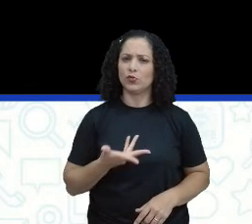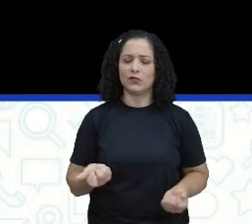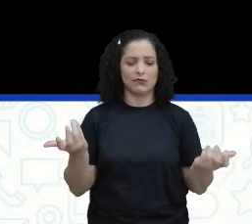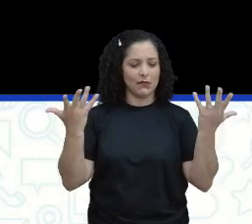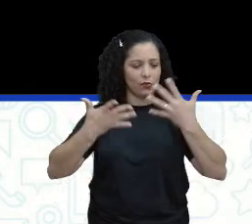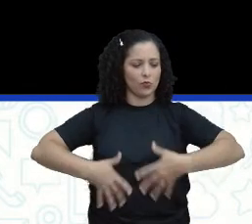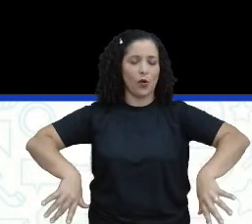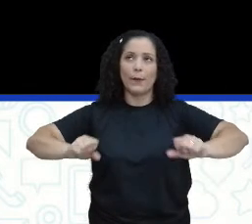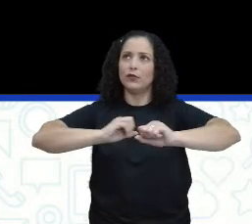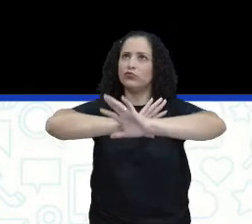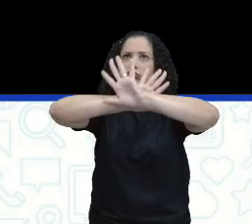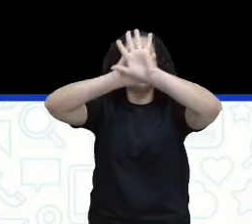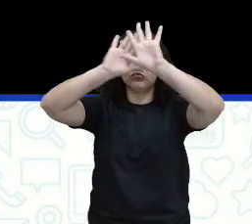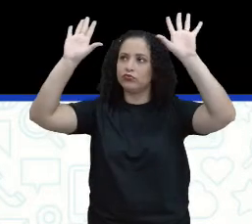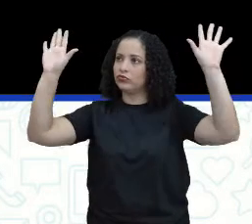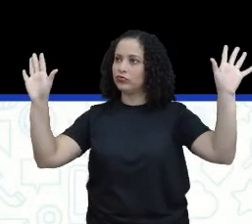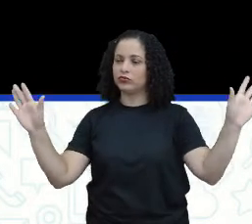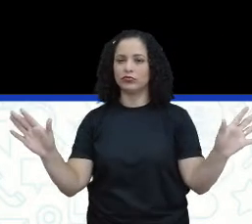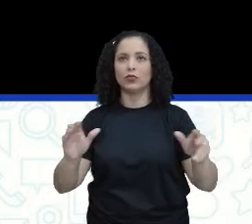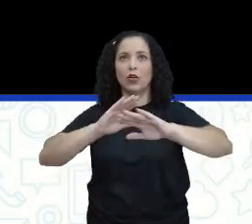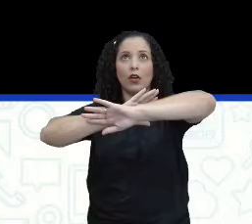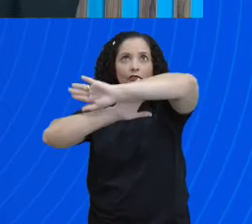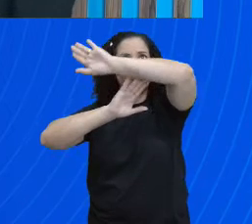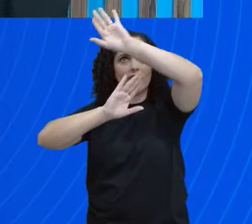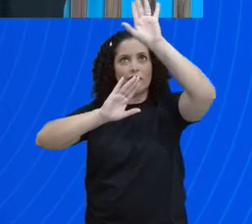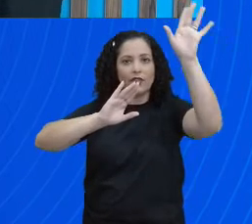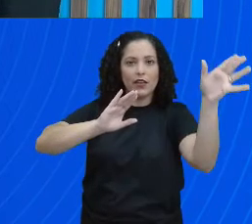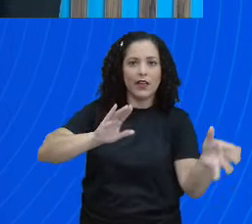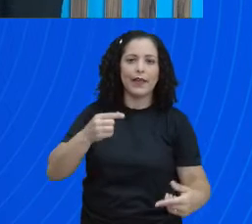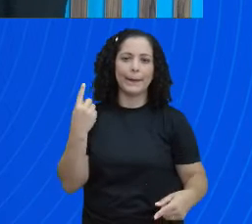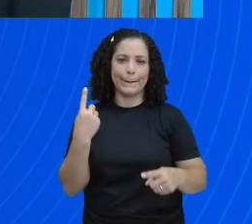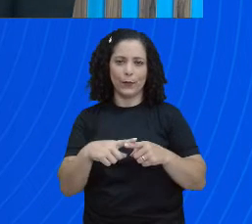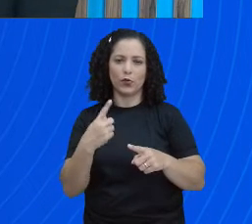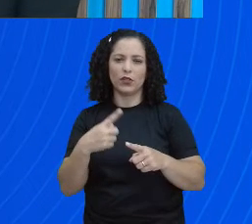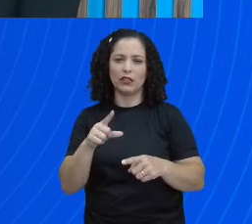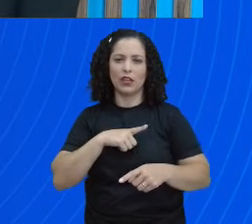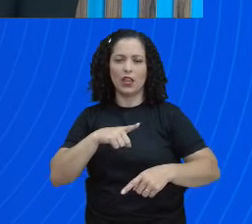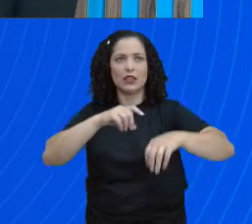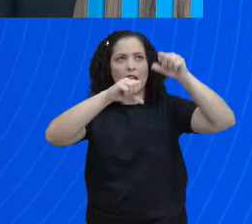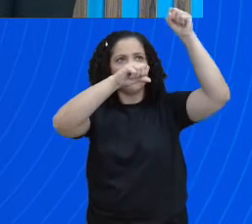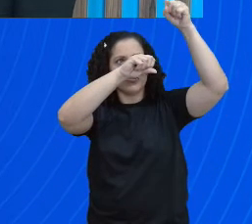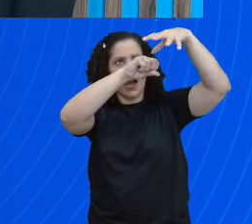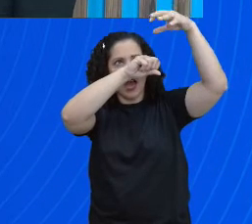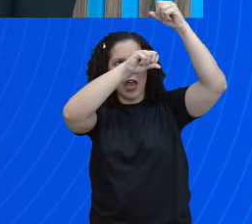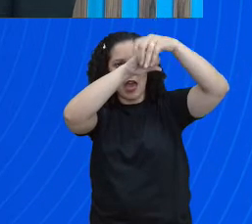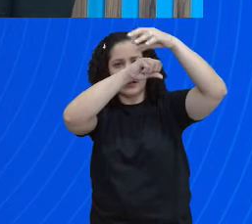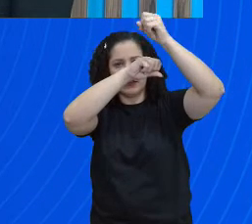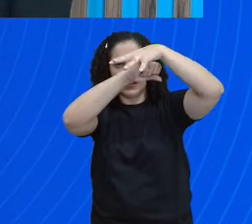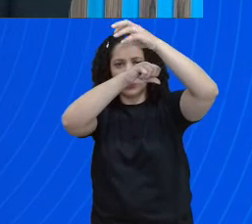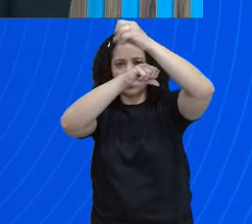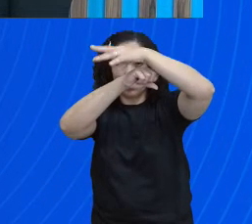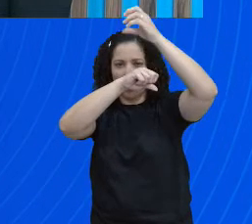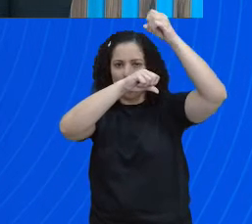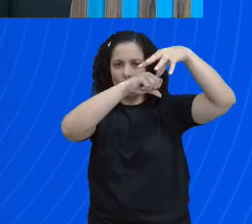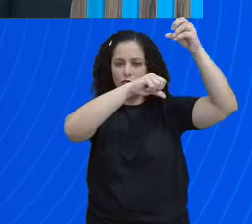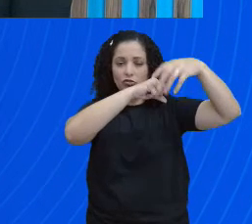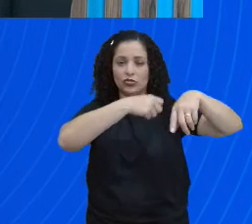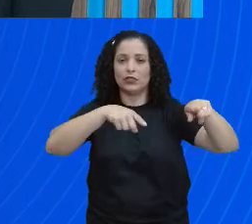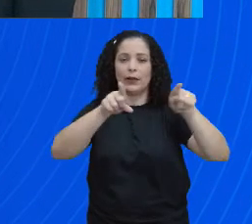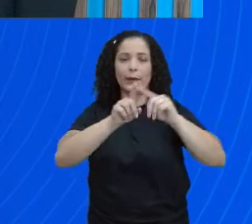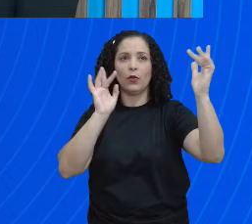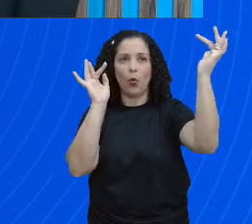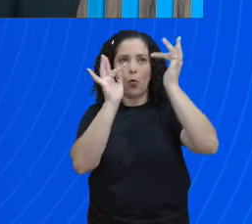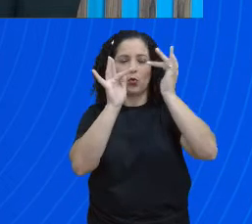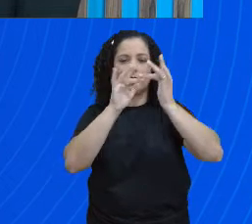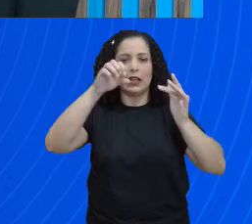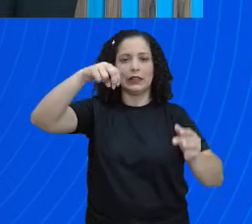na atmosfera superior, tá certo? Por conta de radiações que a gente recebe, né, em contato com o nitrogênio